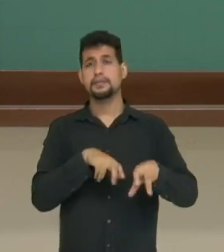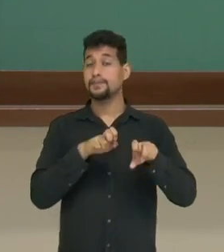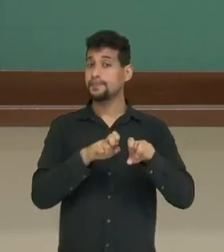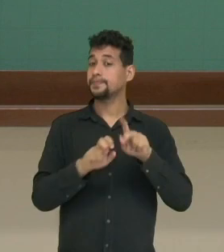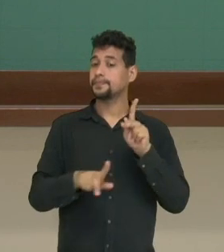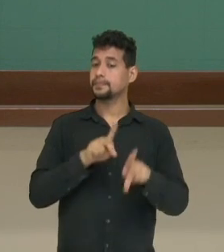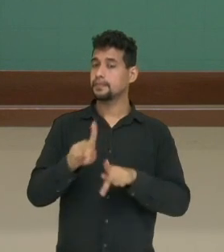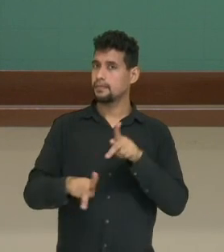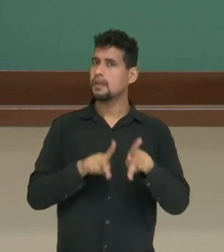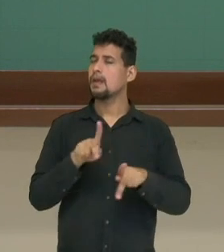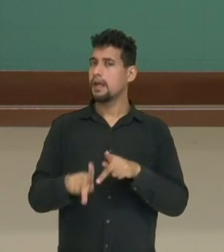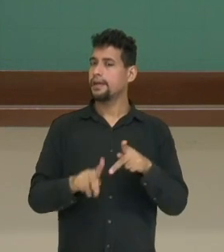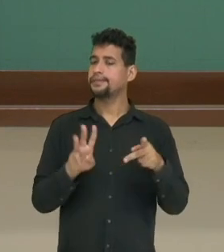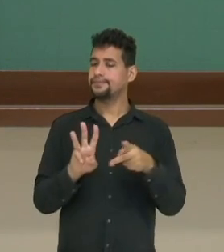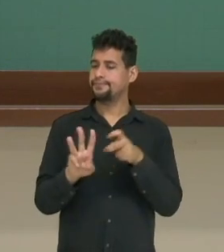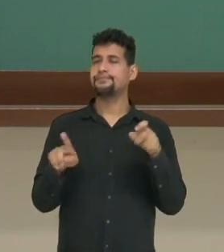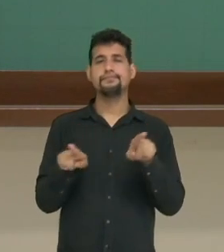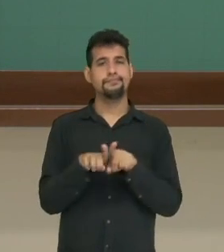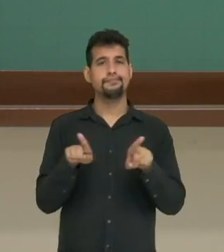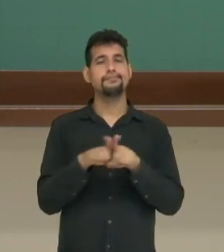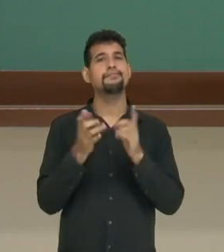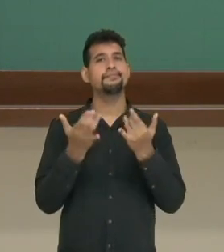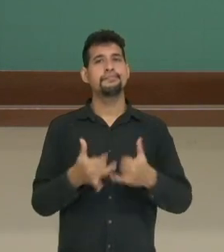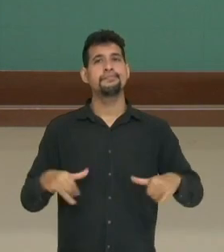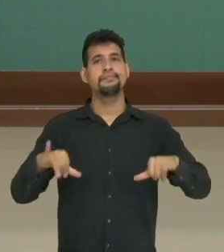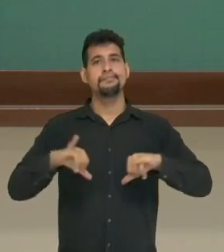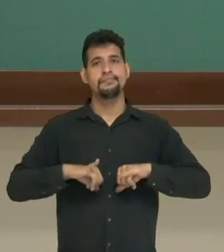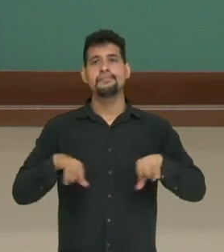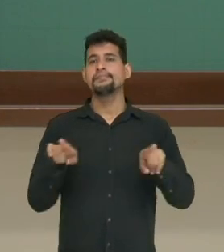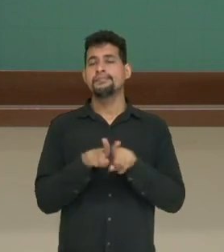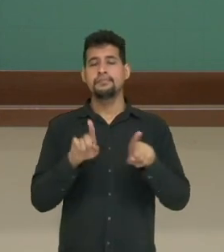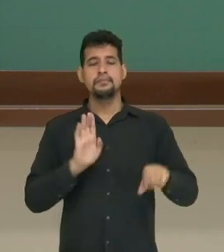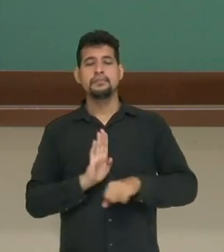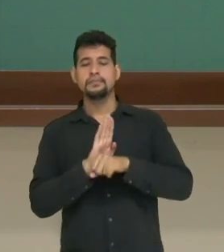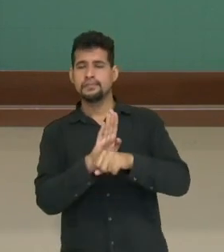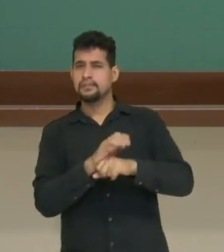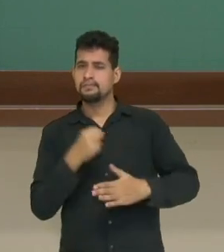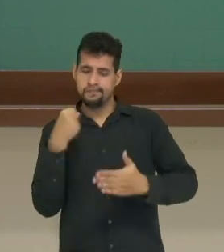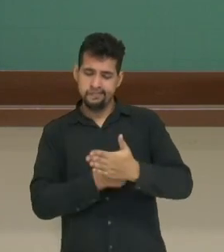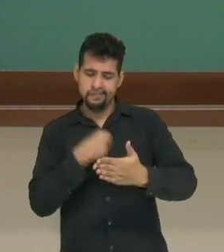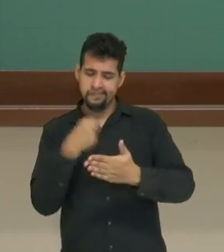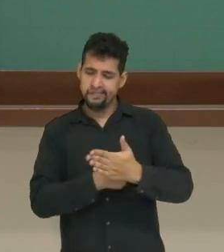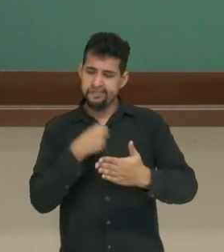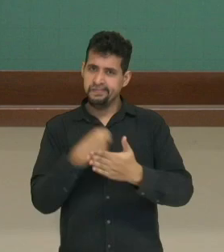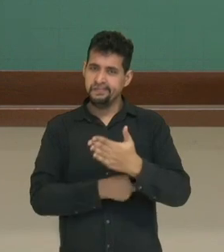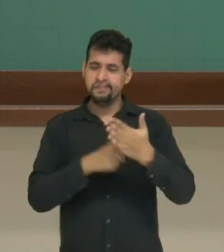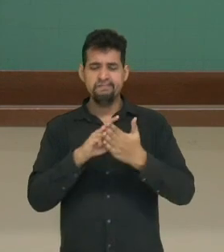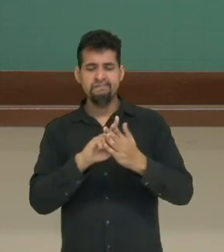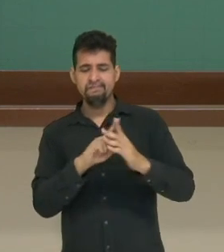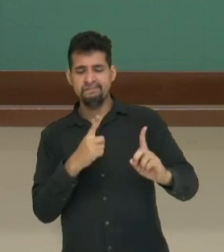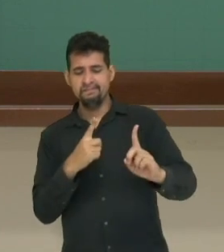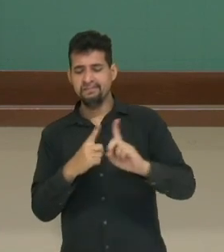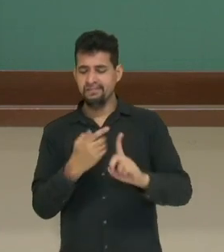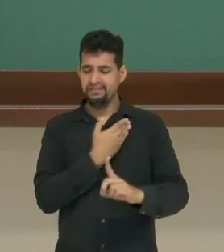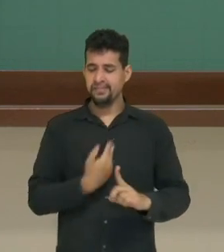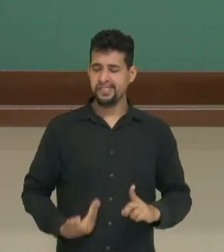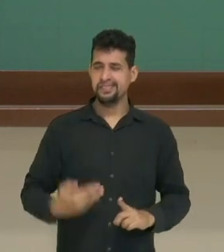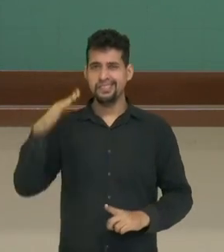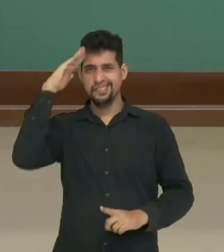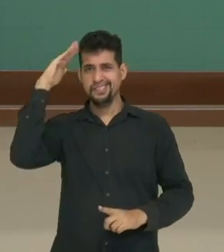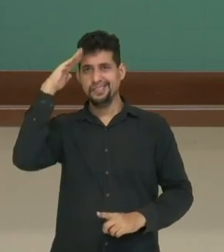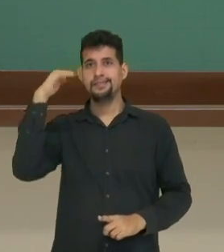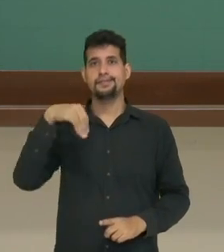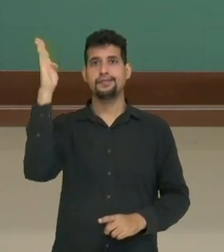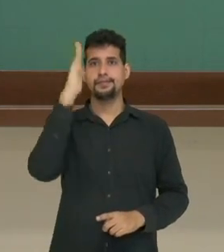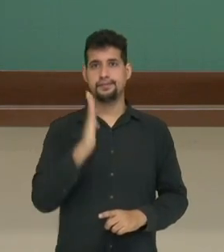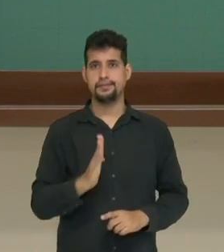indígenas também foram alvos dessa repressão e também ajudaram nas lutas contrárias ao regime militar